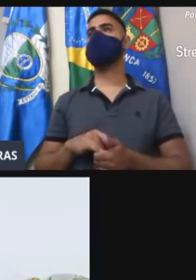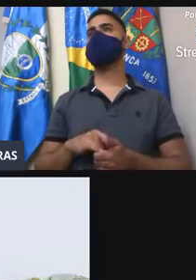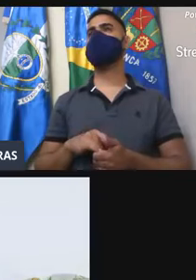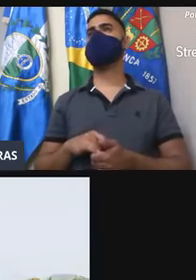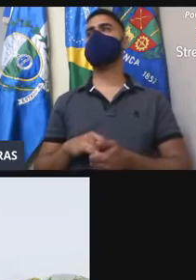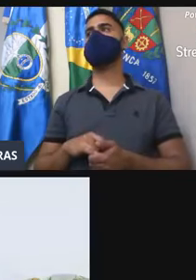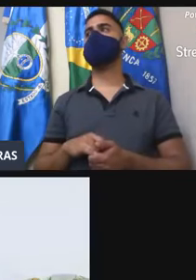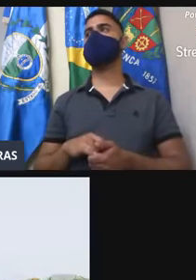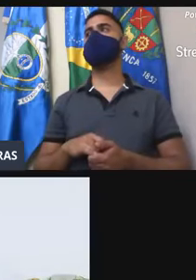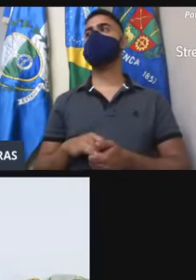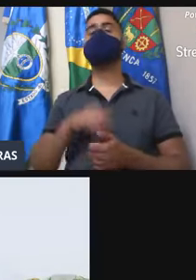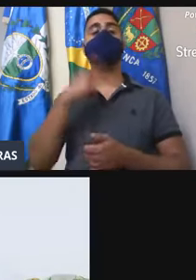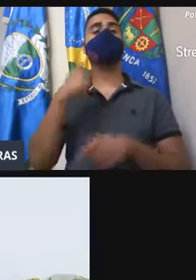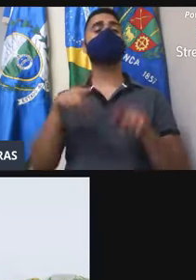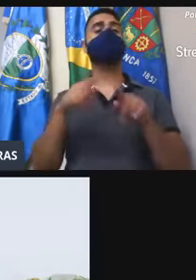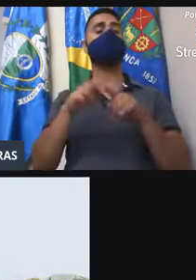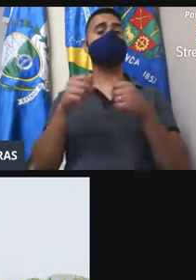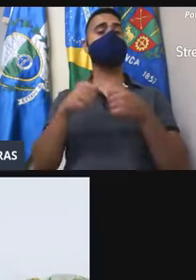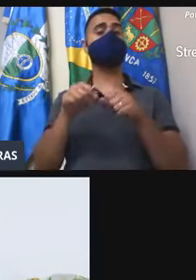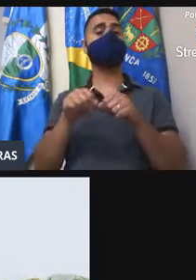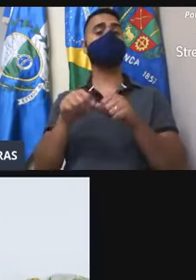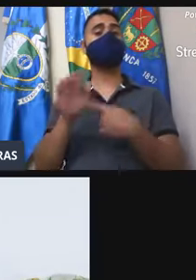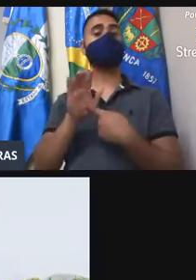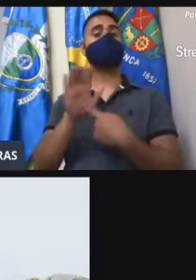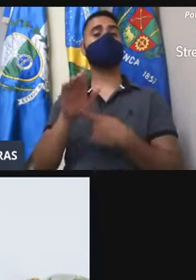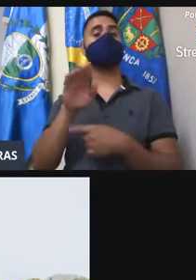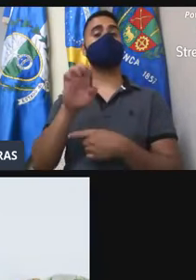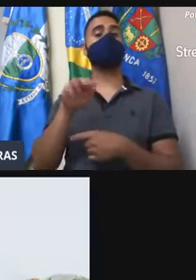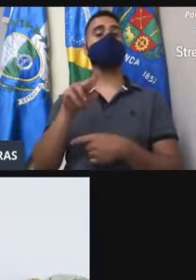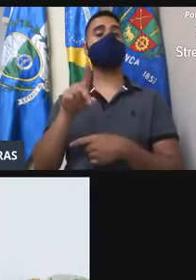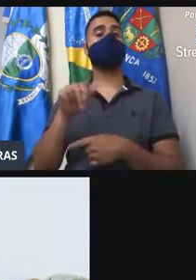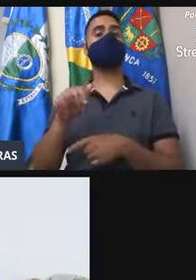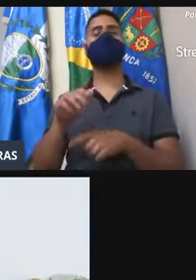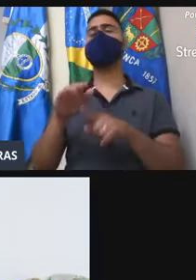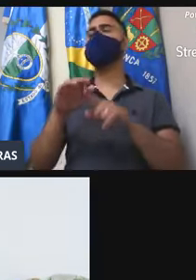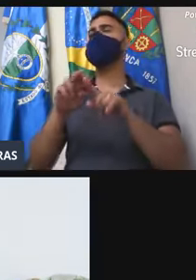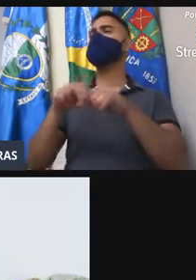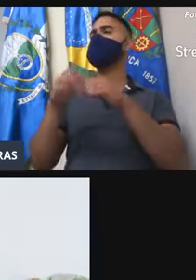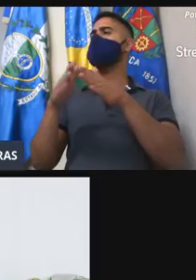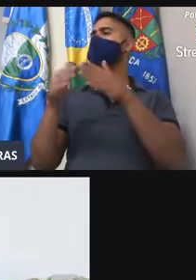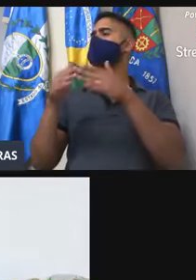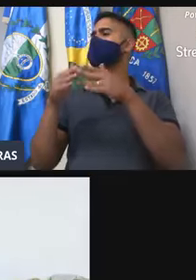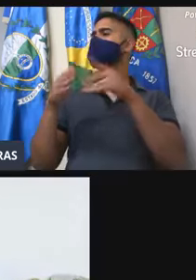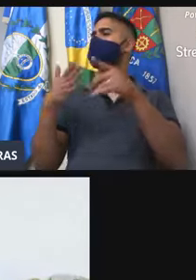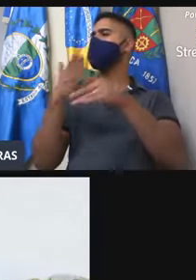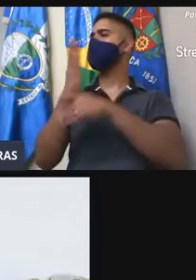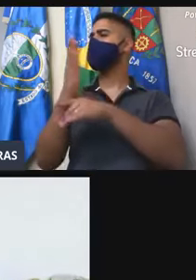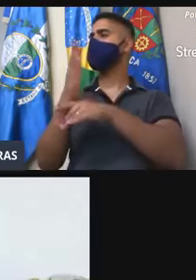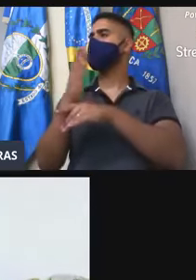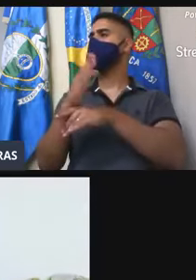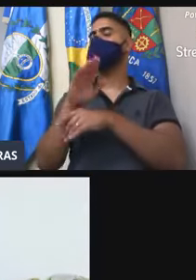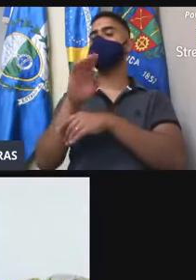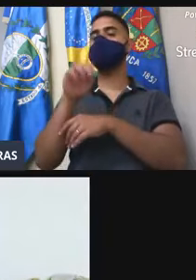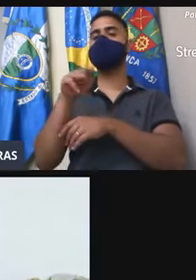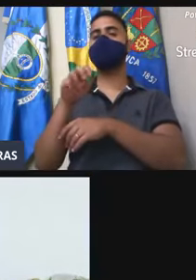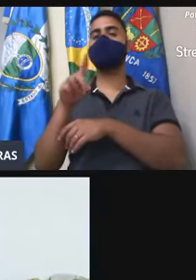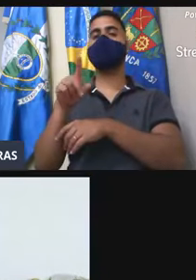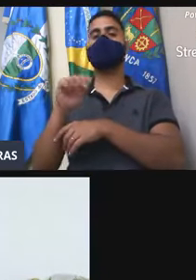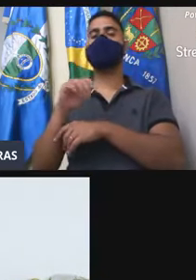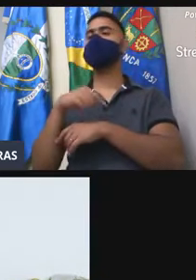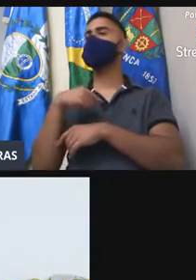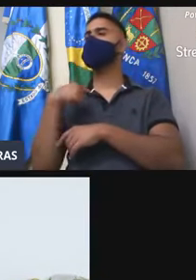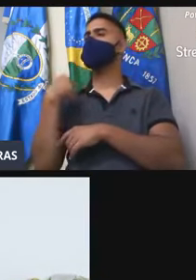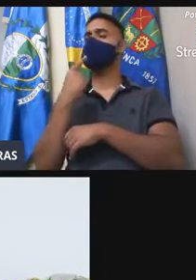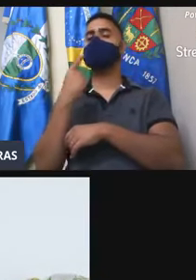estão, essa indicação, essa emenda. Então, eu peço a aprovação dos senhores da nossa emenda, que coloca